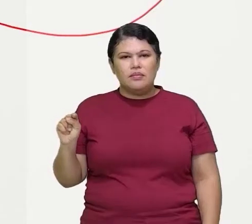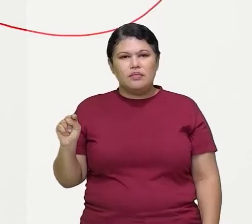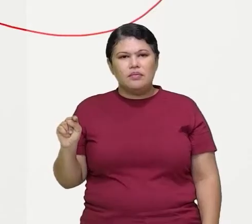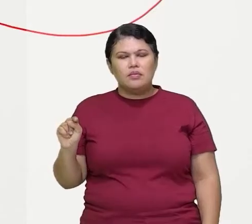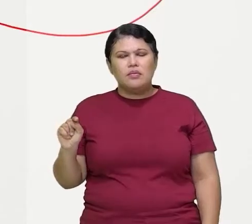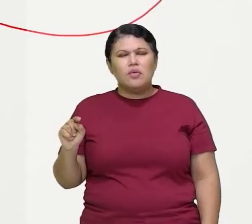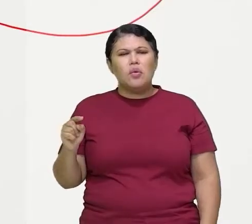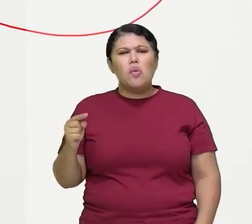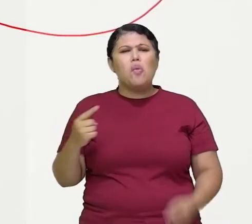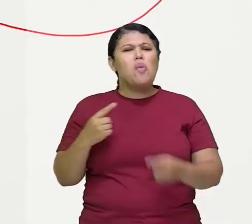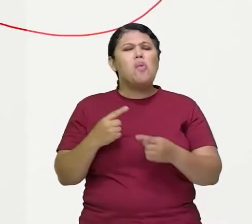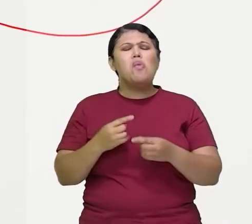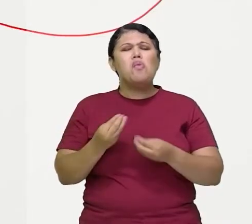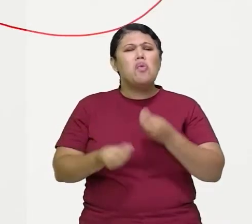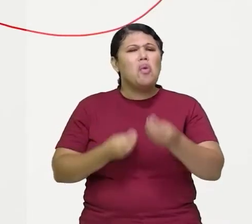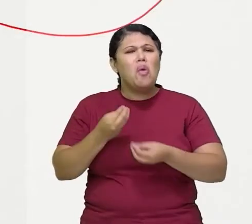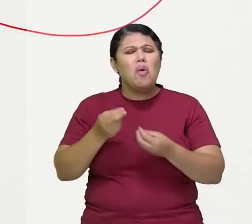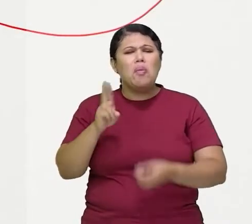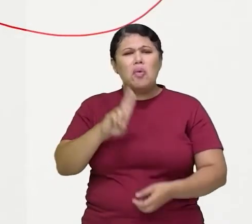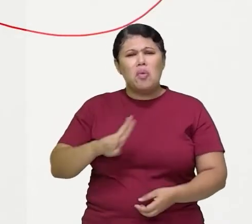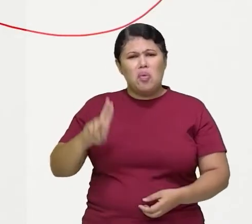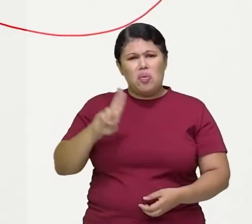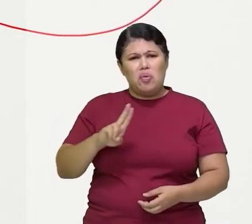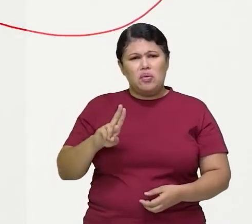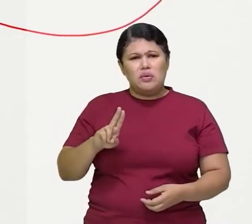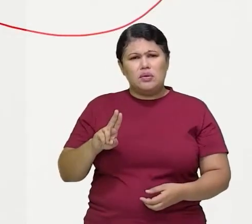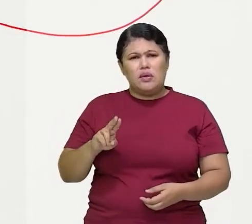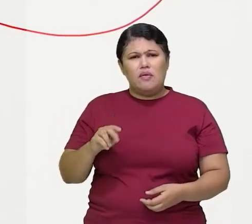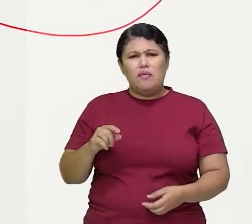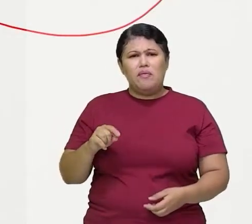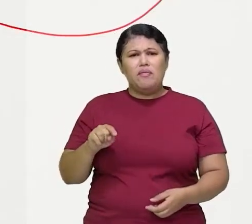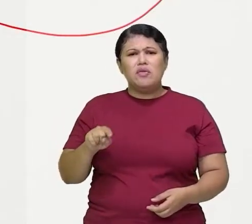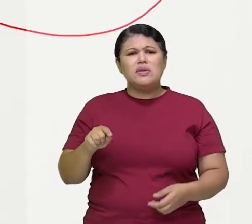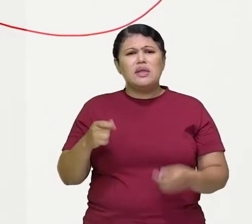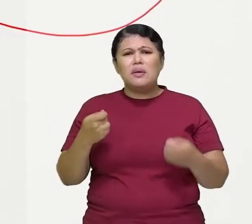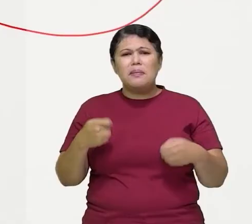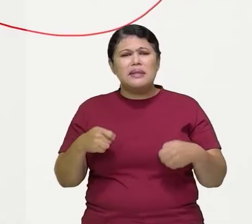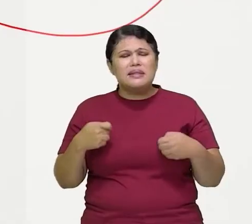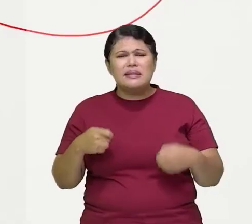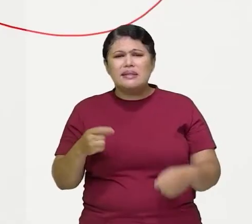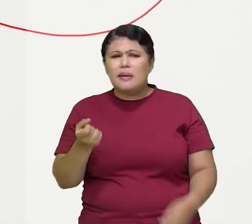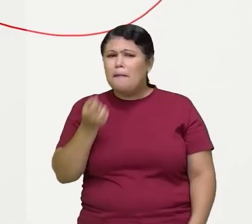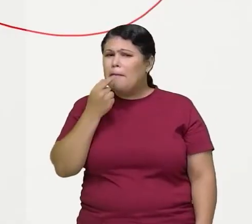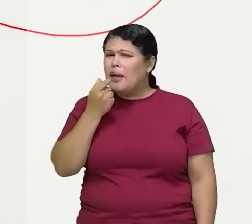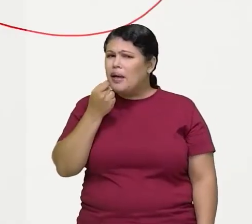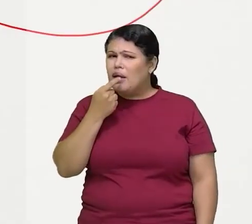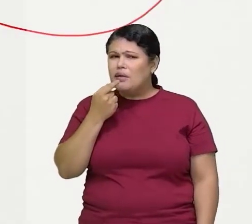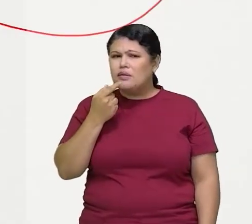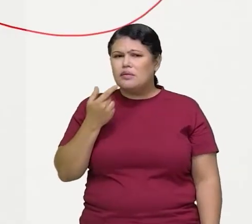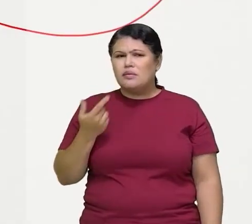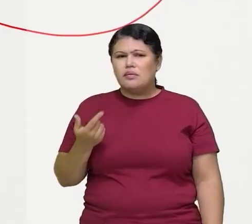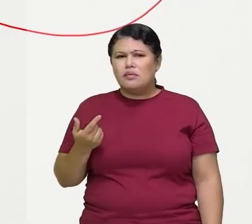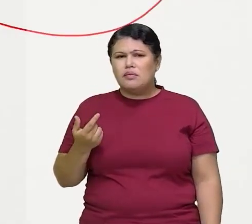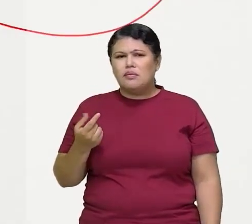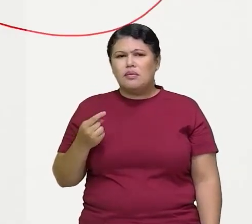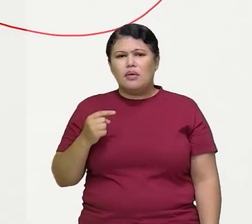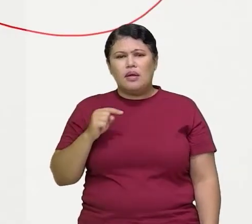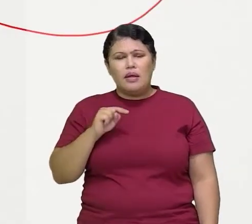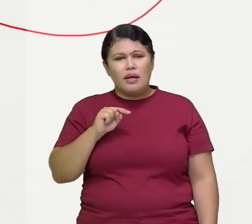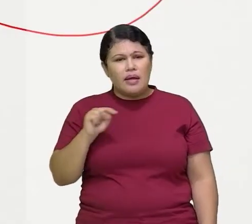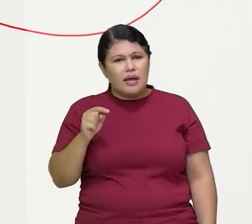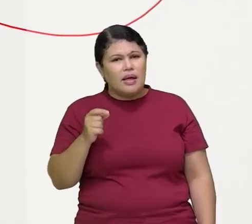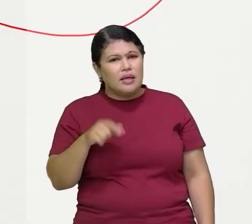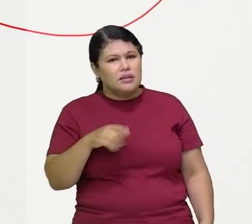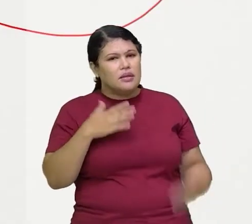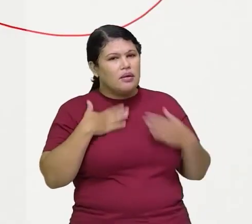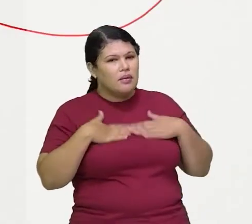Travessão. Para que eu utilizo o travessão? Você não precisa de pílulas.